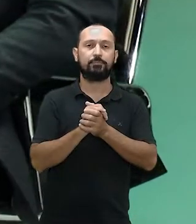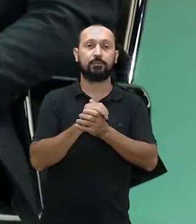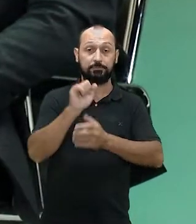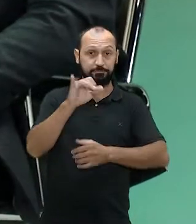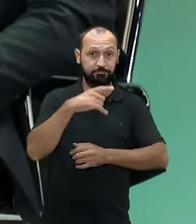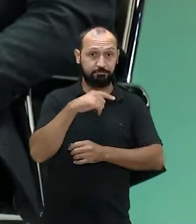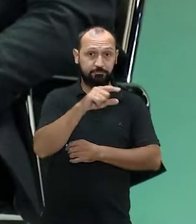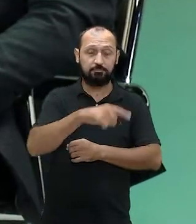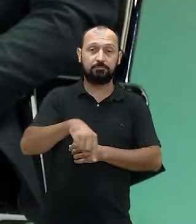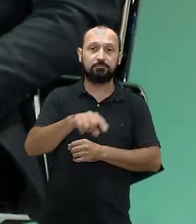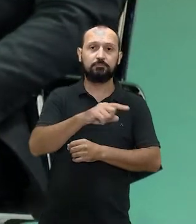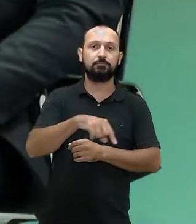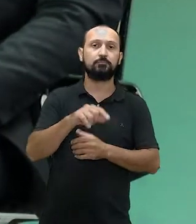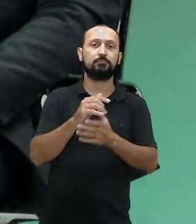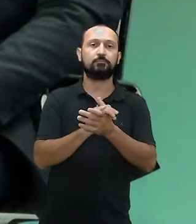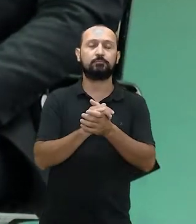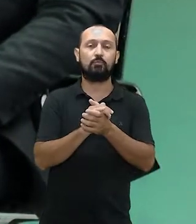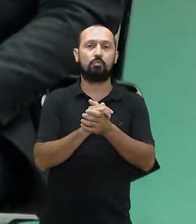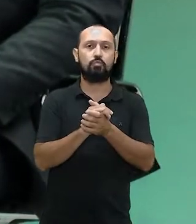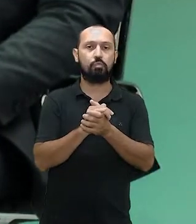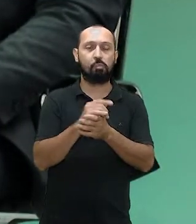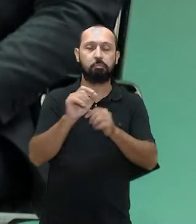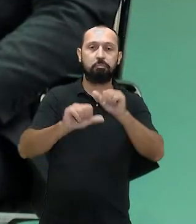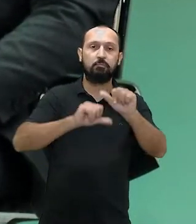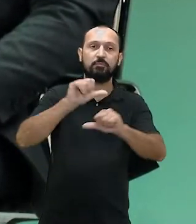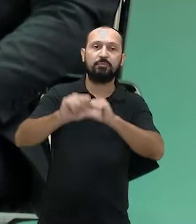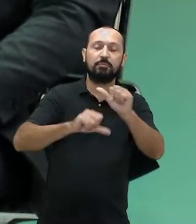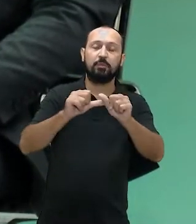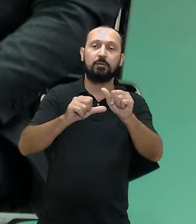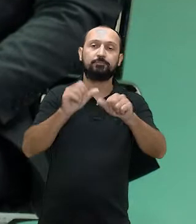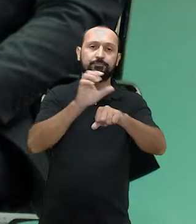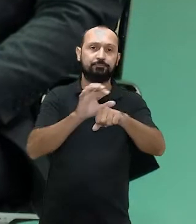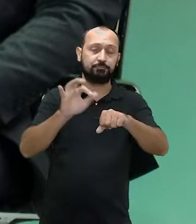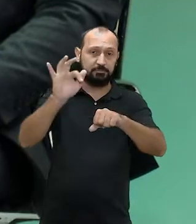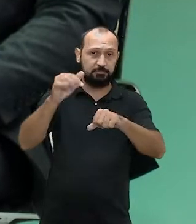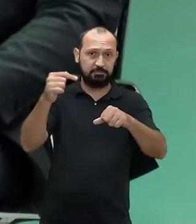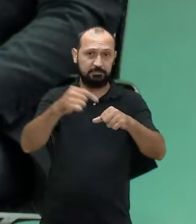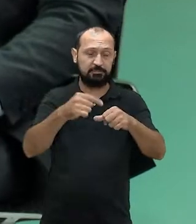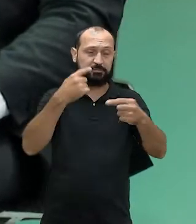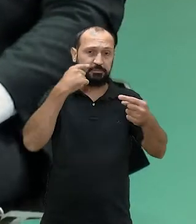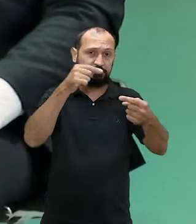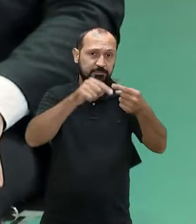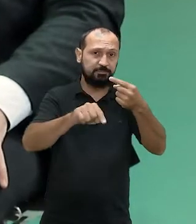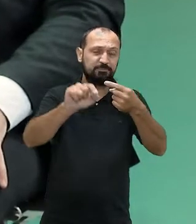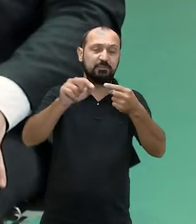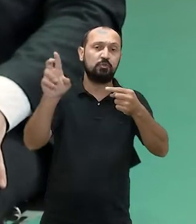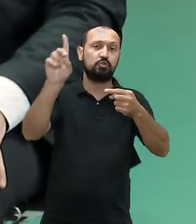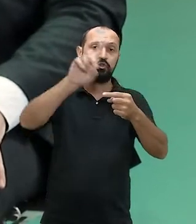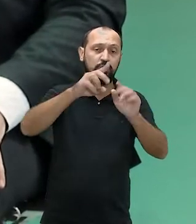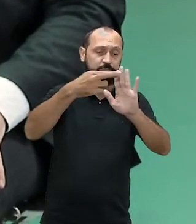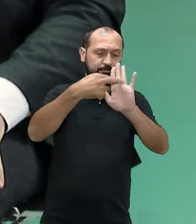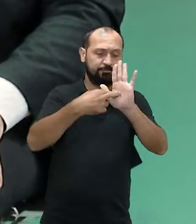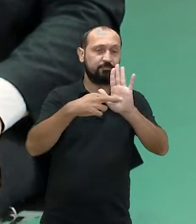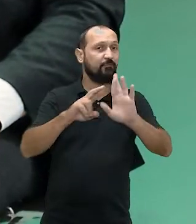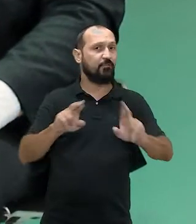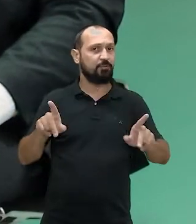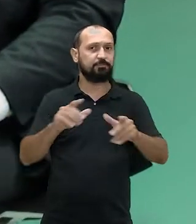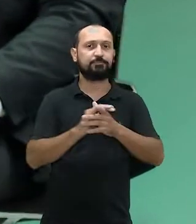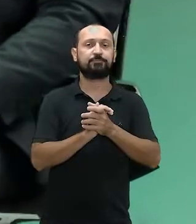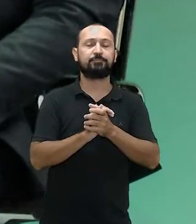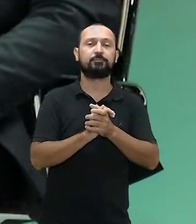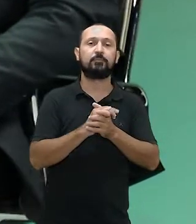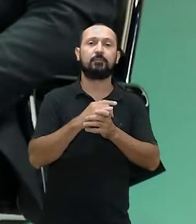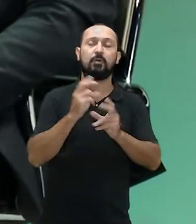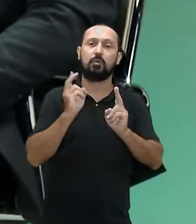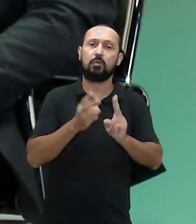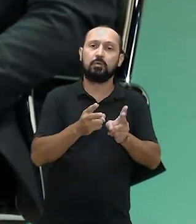esses entes não alterem a sua Constituição estadual para prever um prazo diferente,